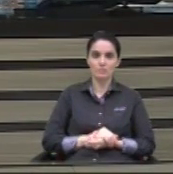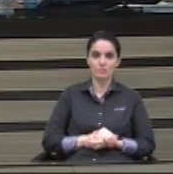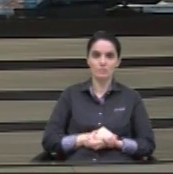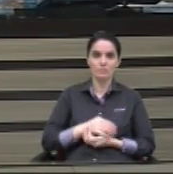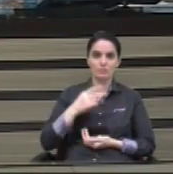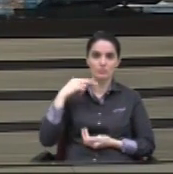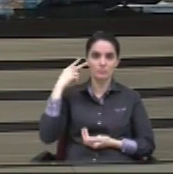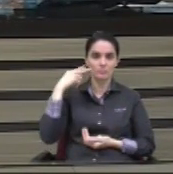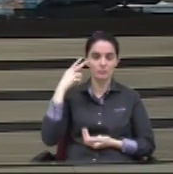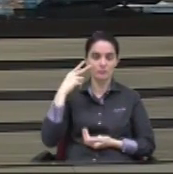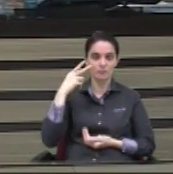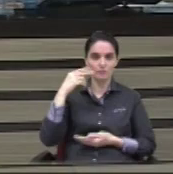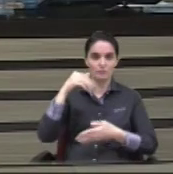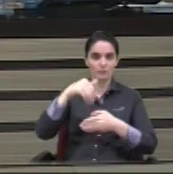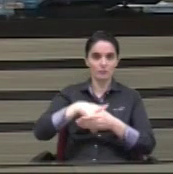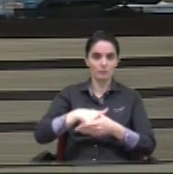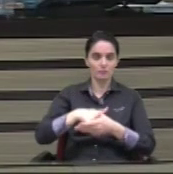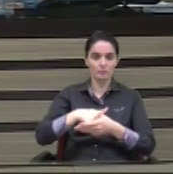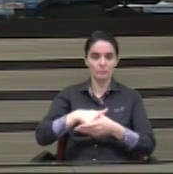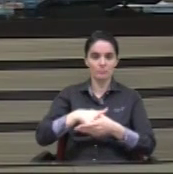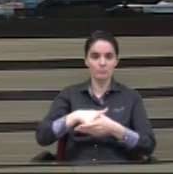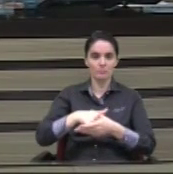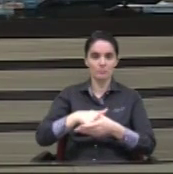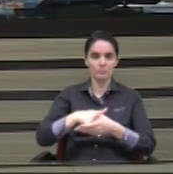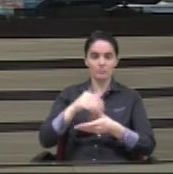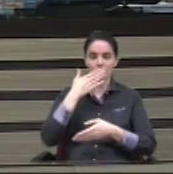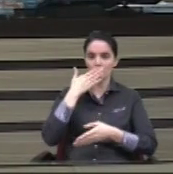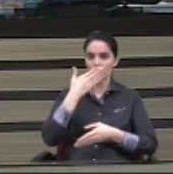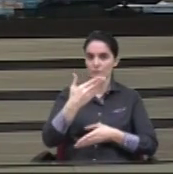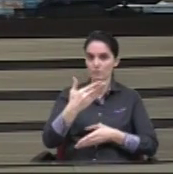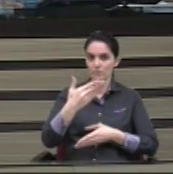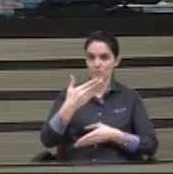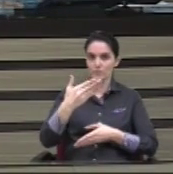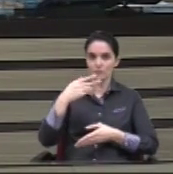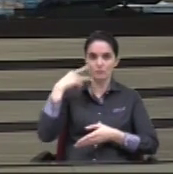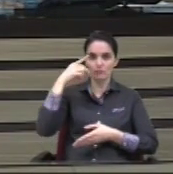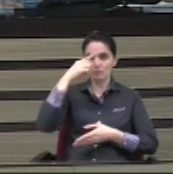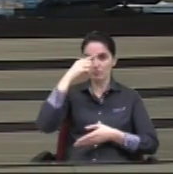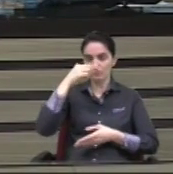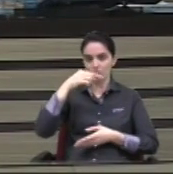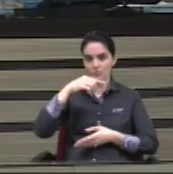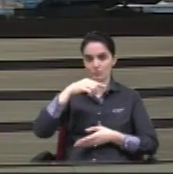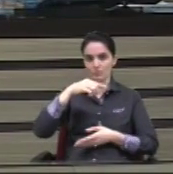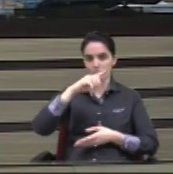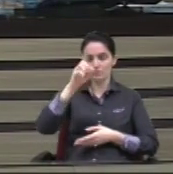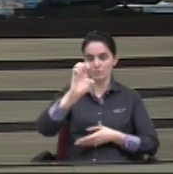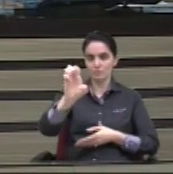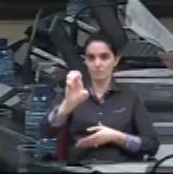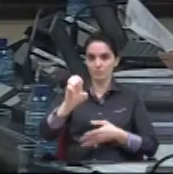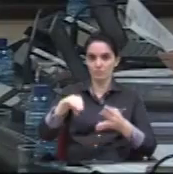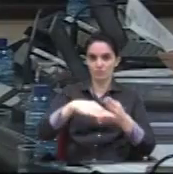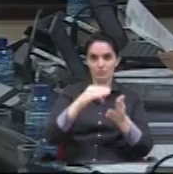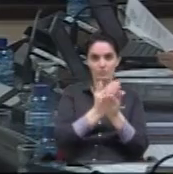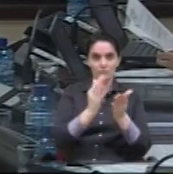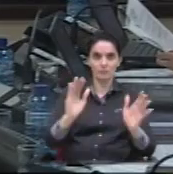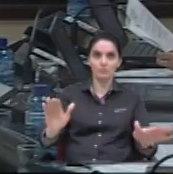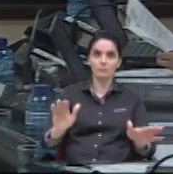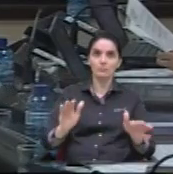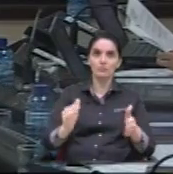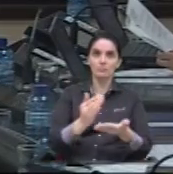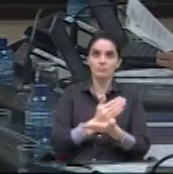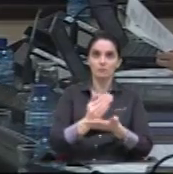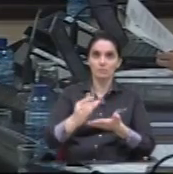para a deliberação do requerimento para passagem do expediente para a ordem do dia?